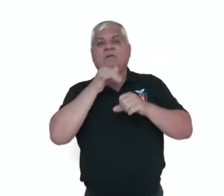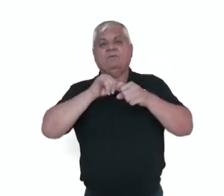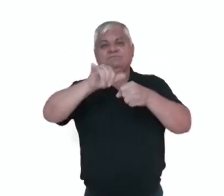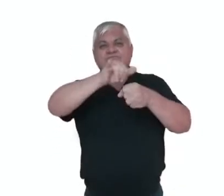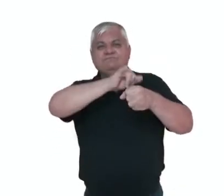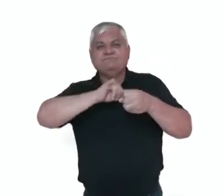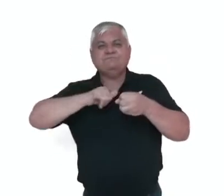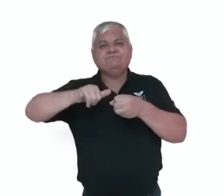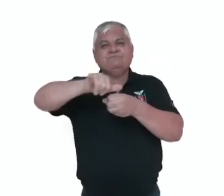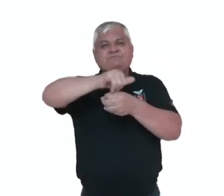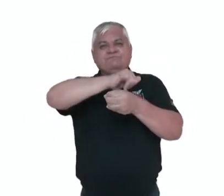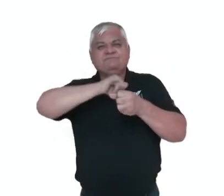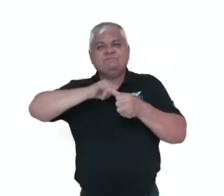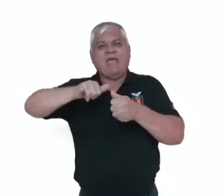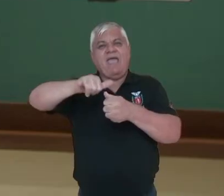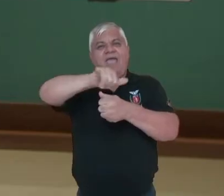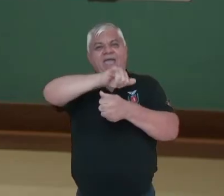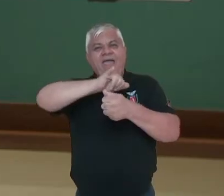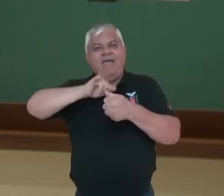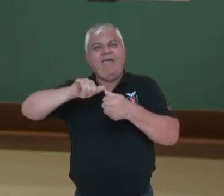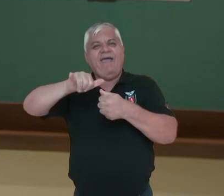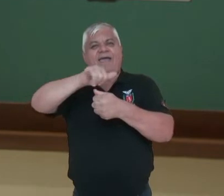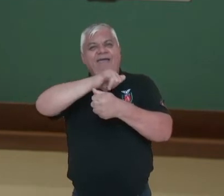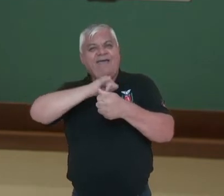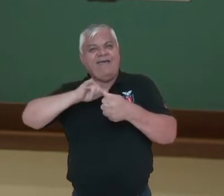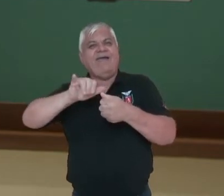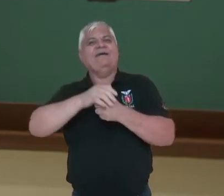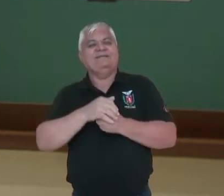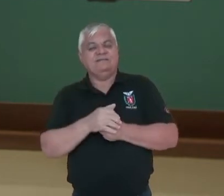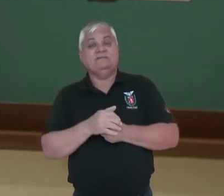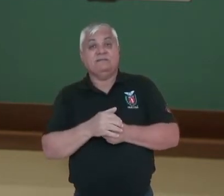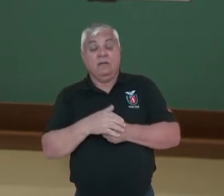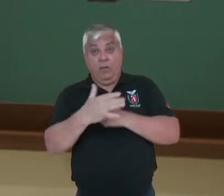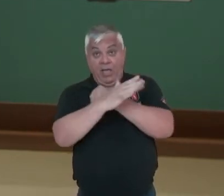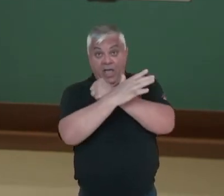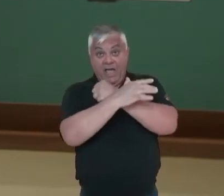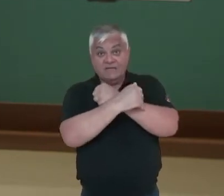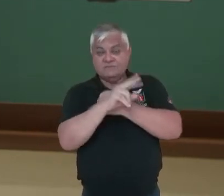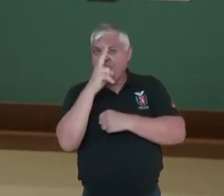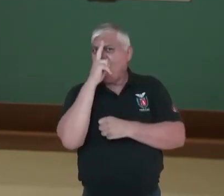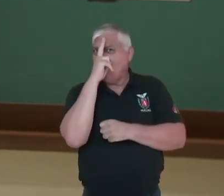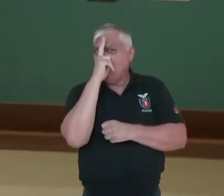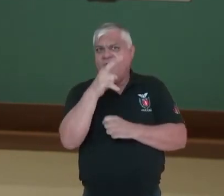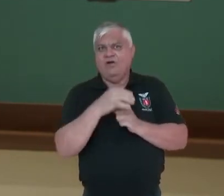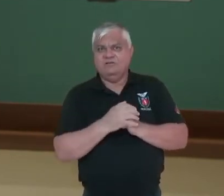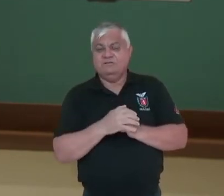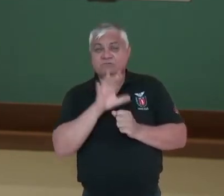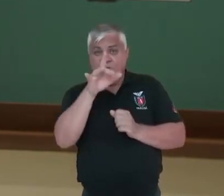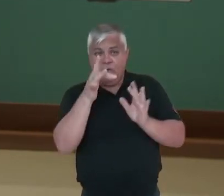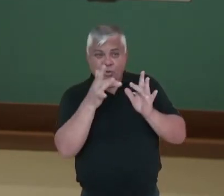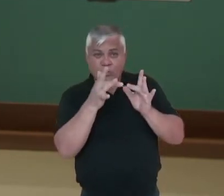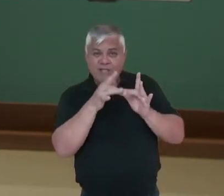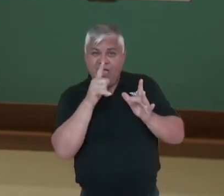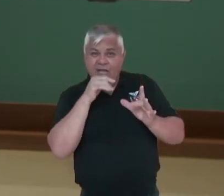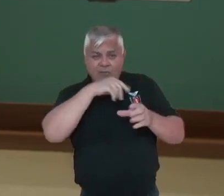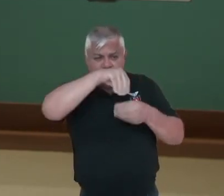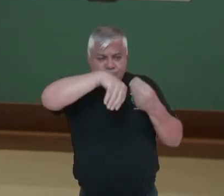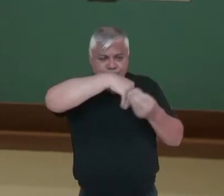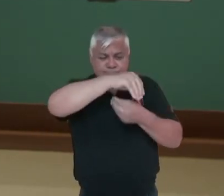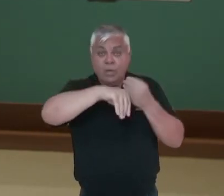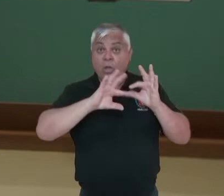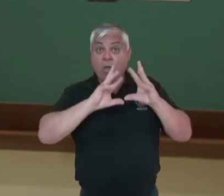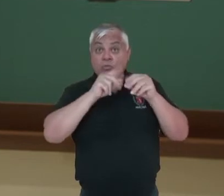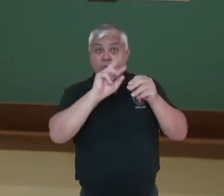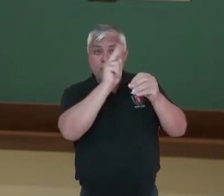elétrica, a solução conferindo maior força ao ácido. Então não é porque esse ácido está em contato com a água que todos os seus